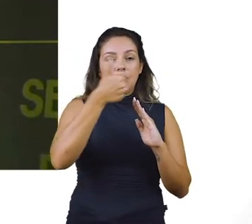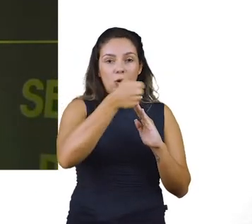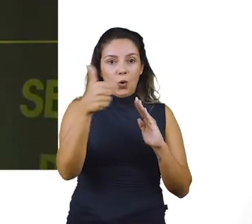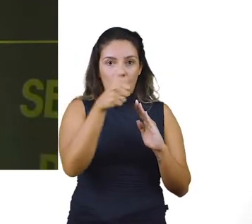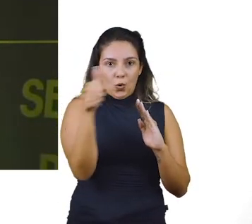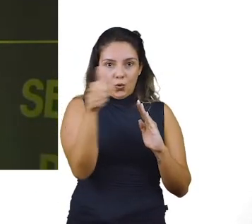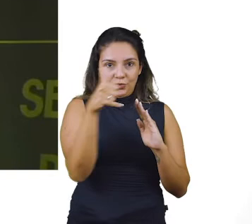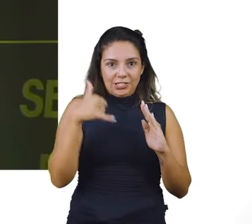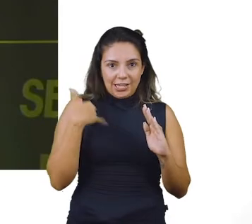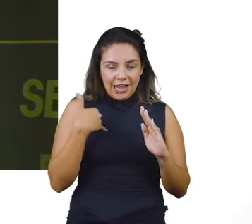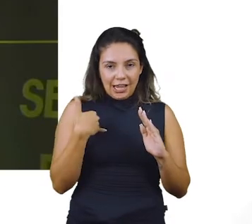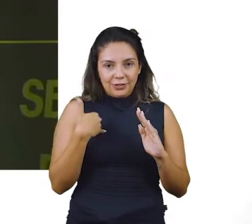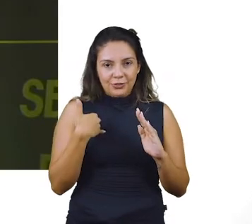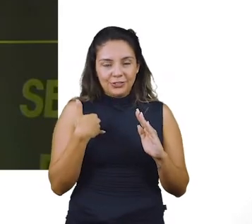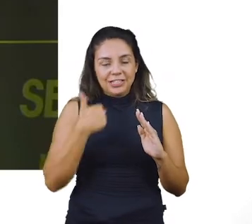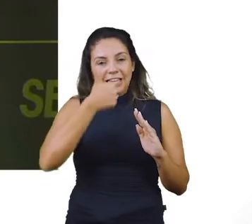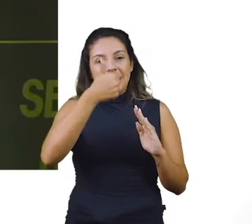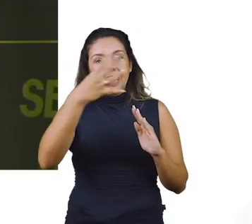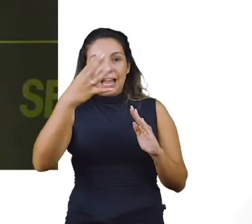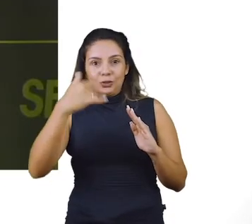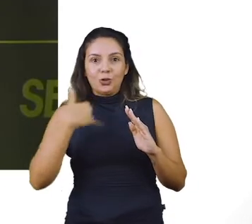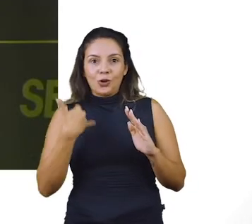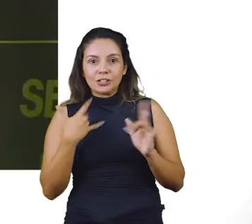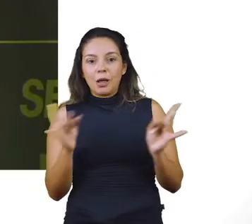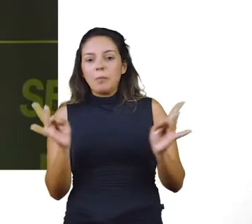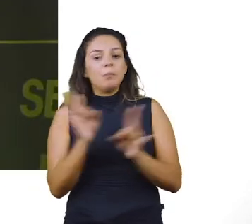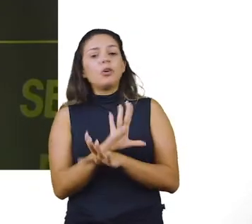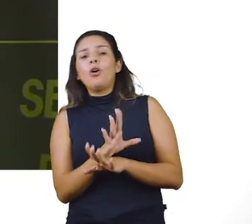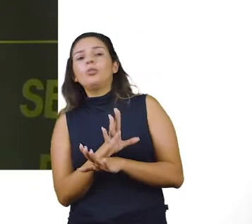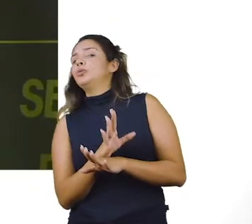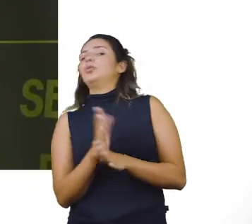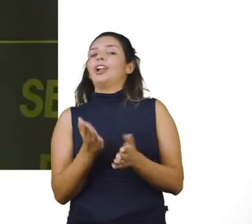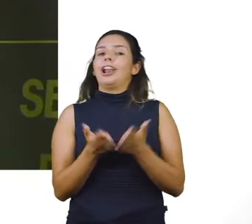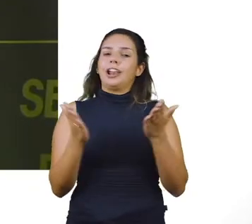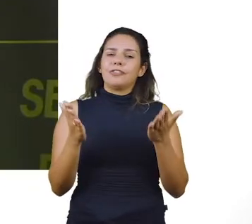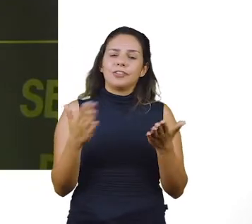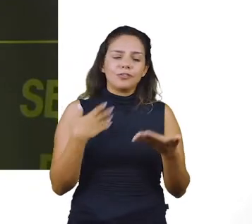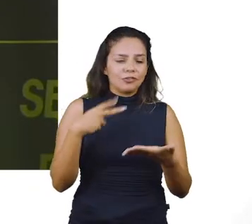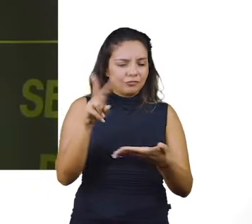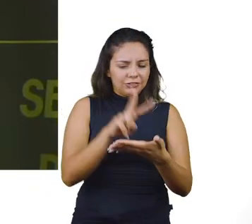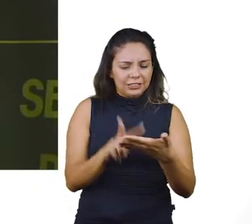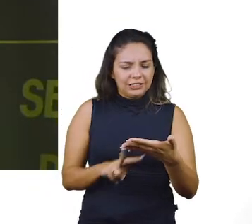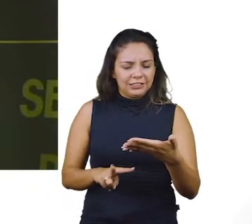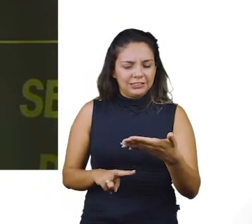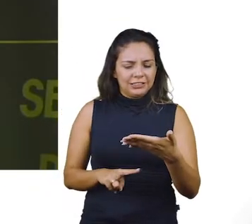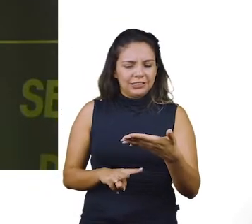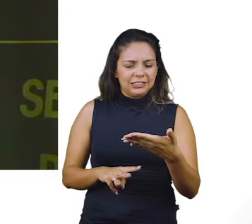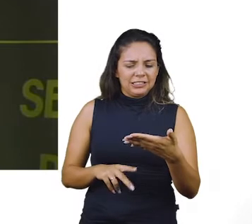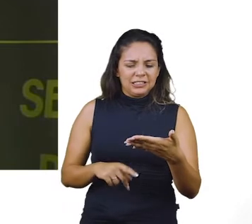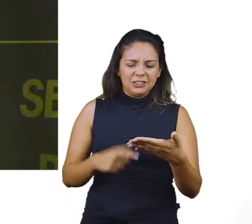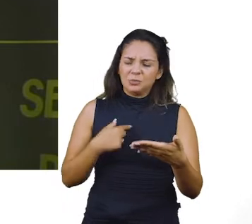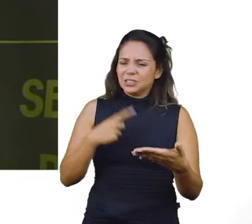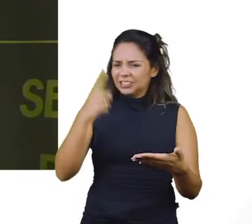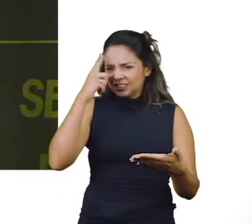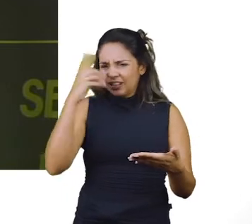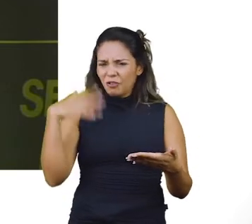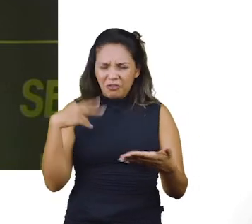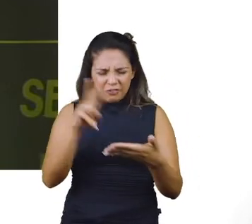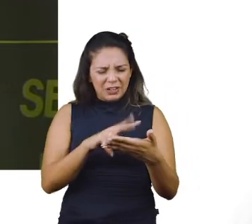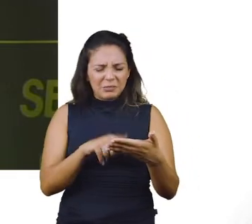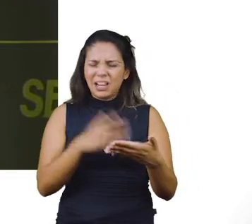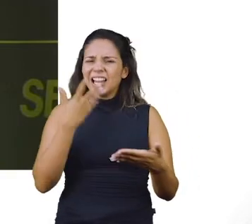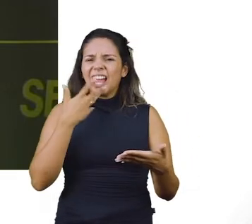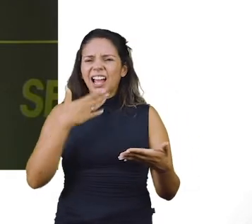ele estava pronto. Só que eu fui reler e tal e achei que aquilo era uma bobagem, que era coisa de uma criança